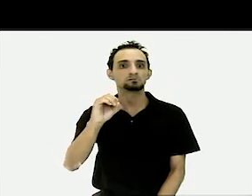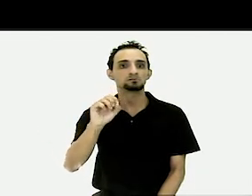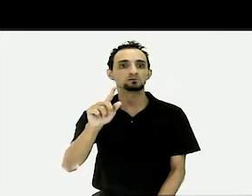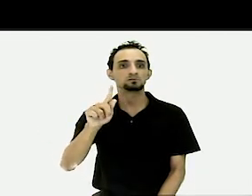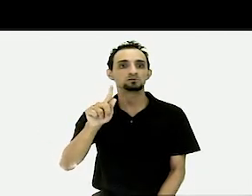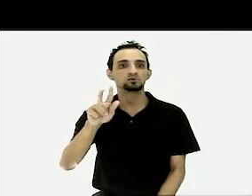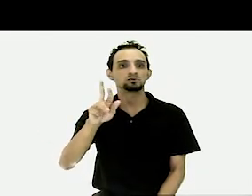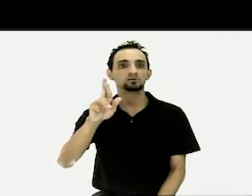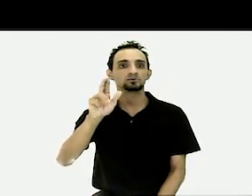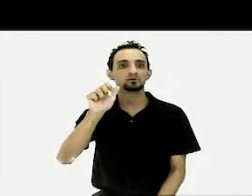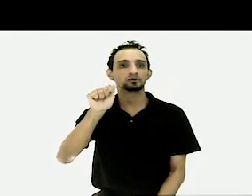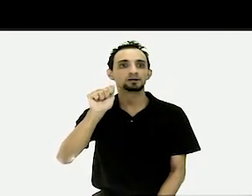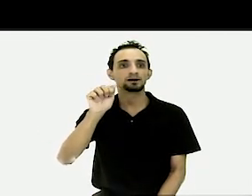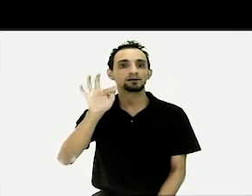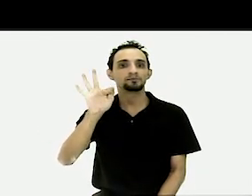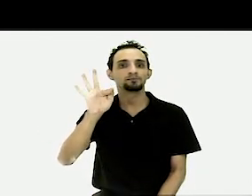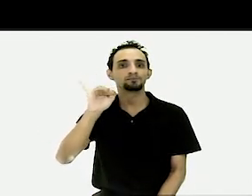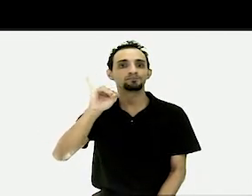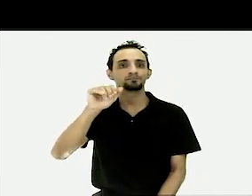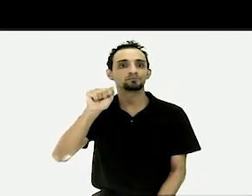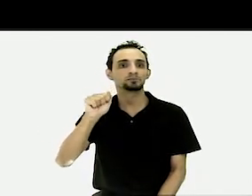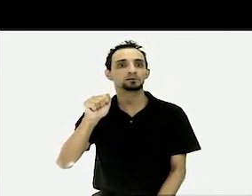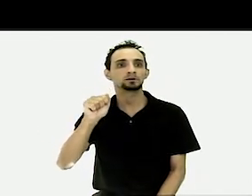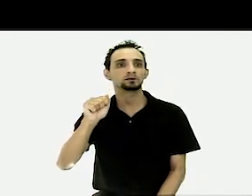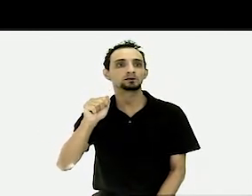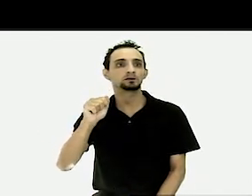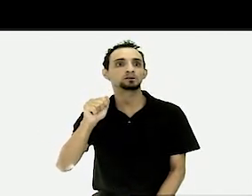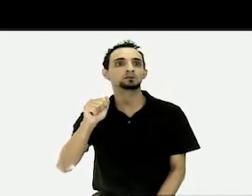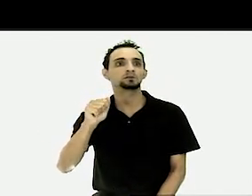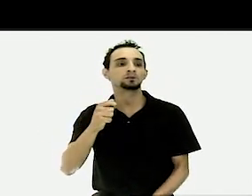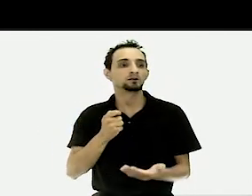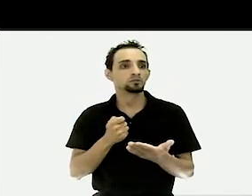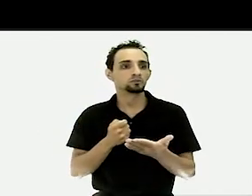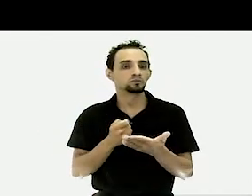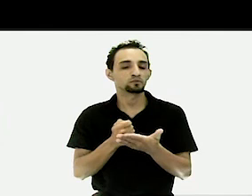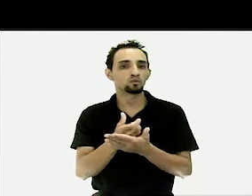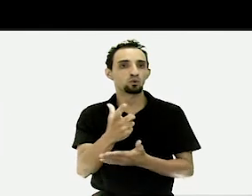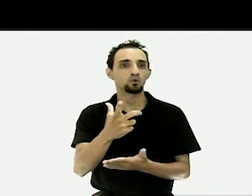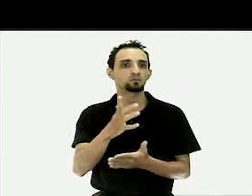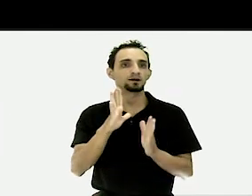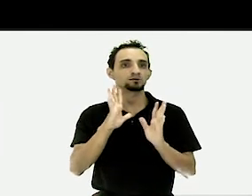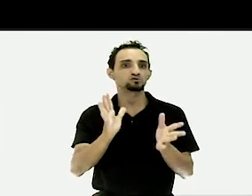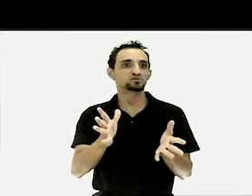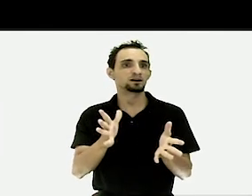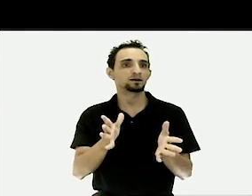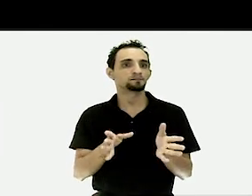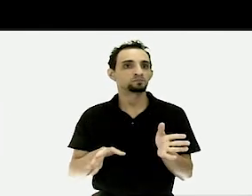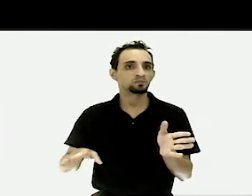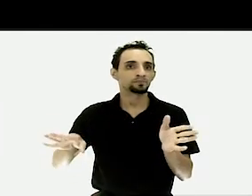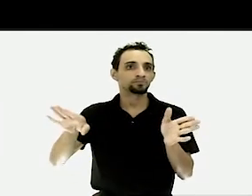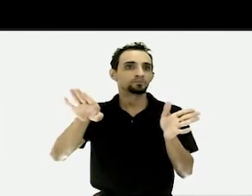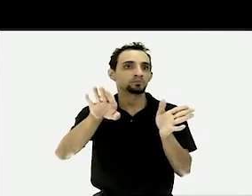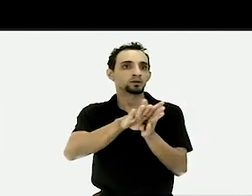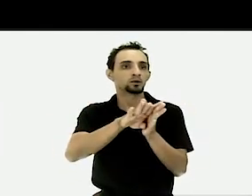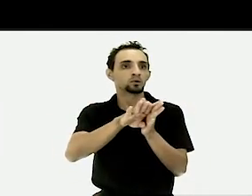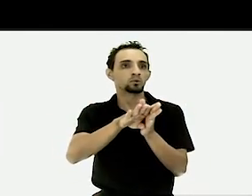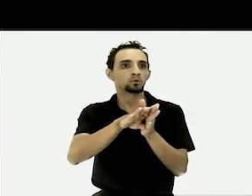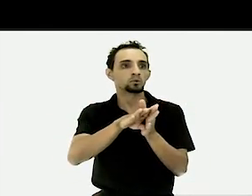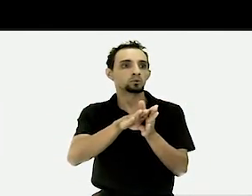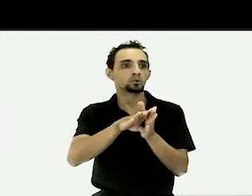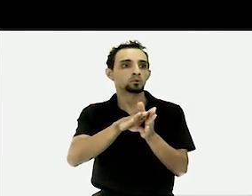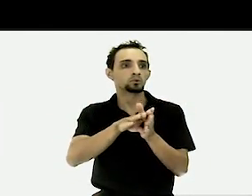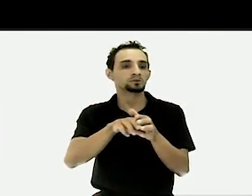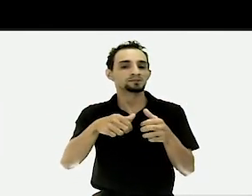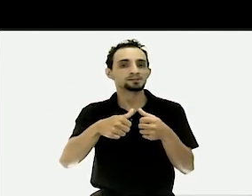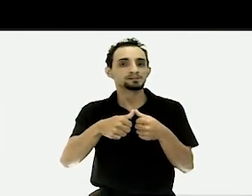prevê fazer o exame com contraste e sem contraste, e